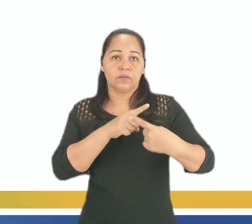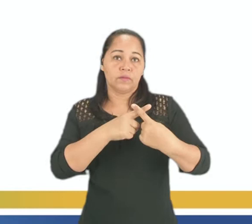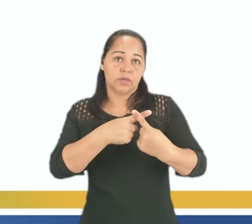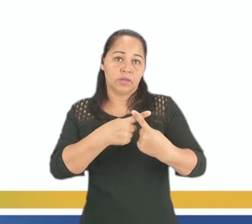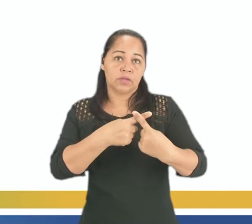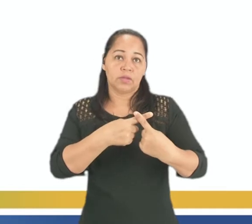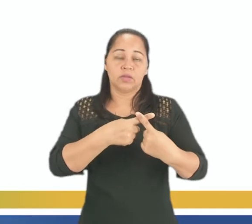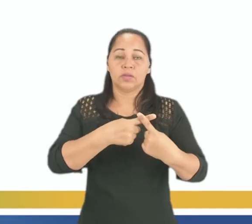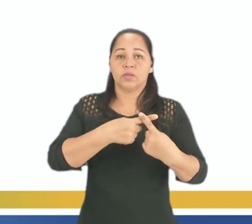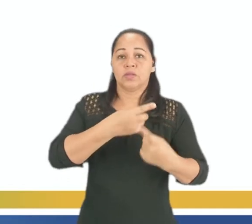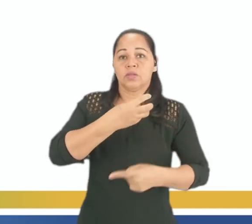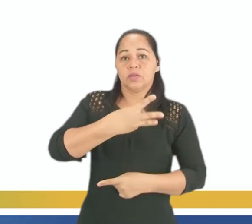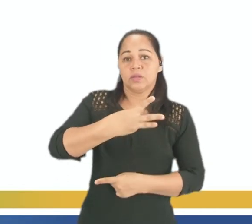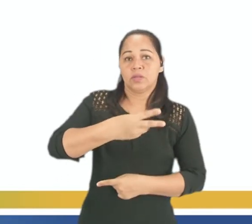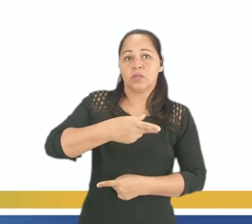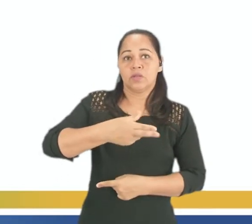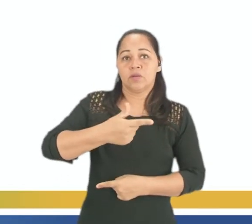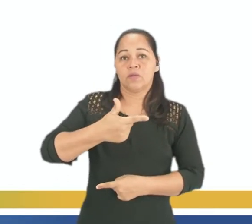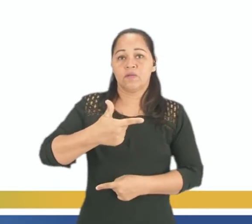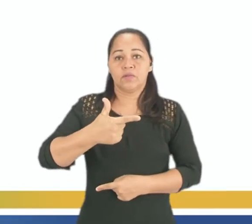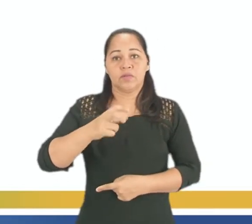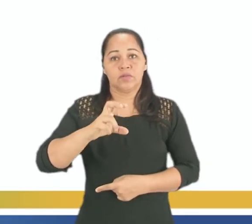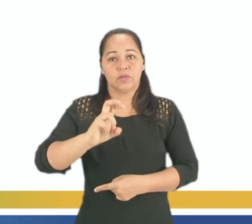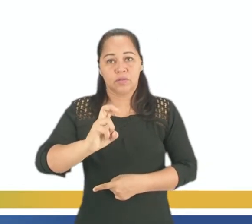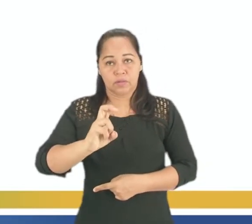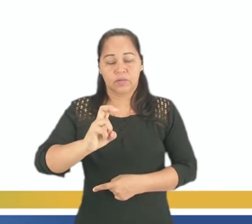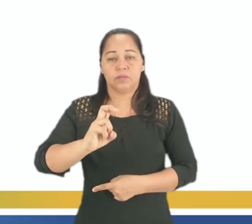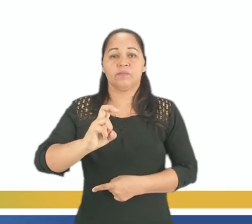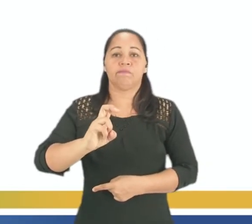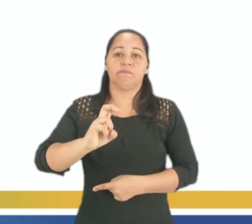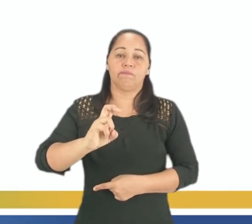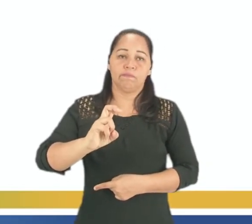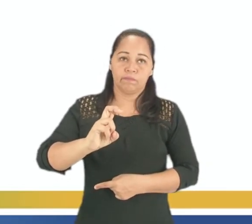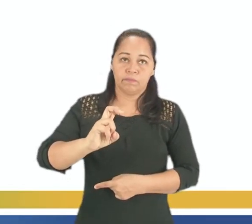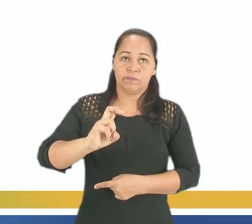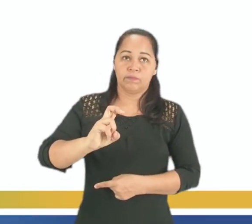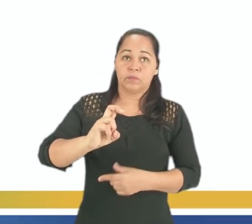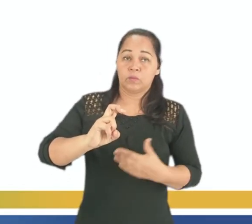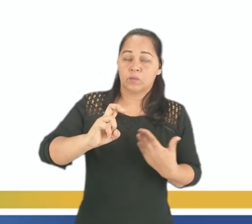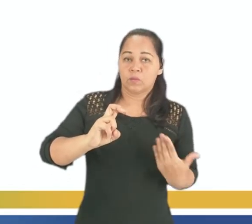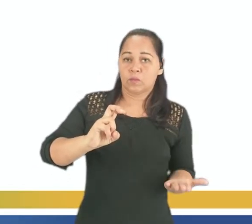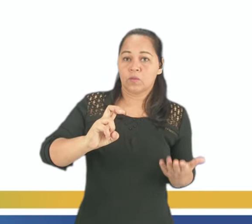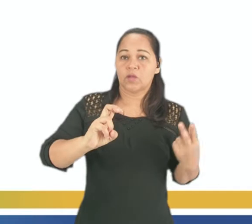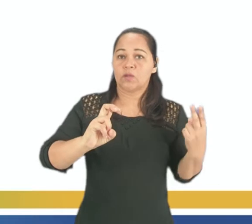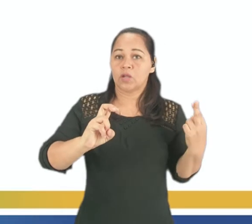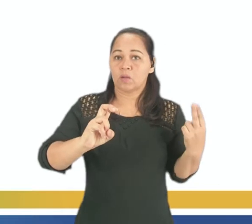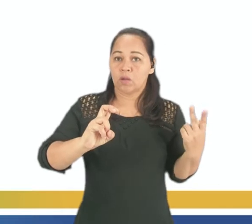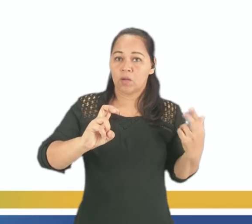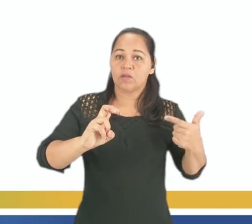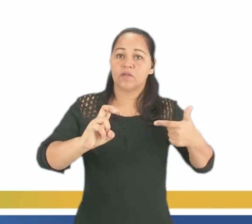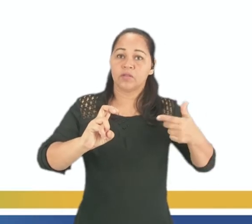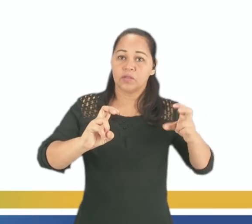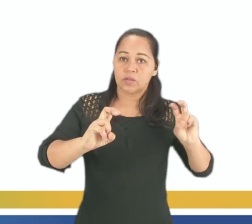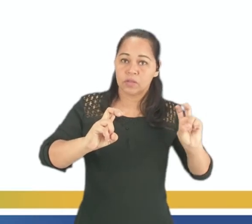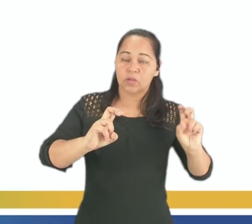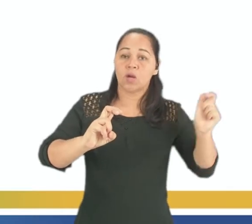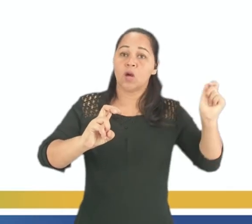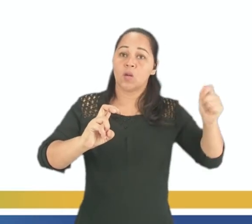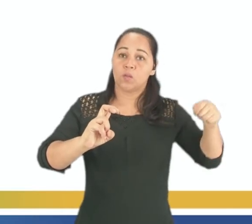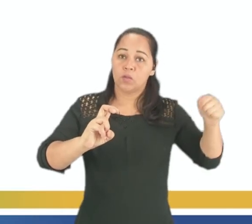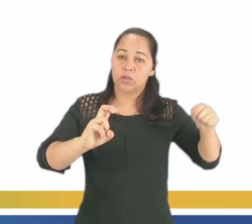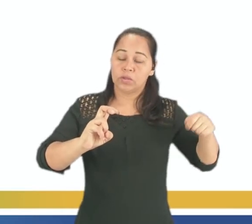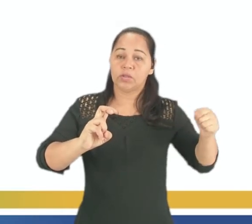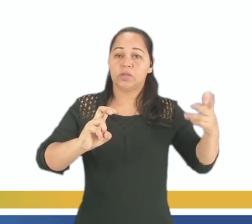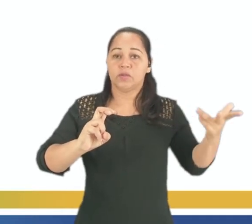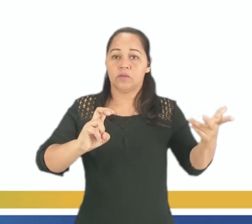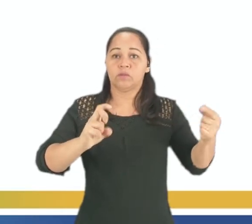y, colocamos o número 3. Então, ficou 3 vezes 3, e isso deve ser igual a 25 para que esse par ordenado